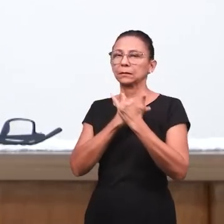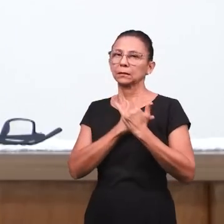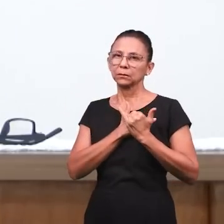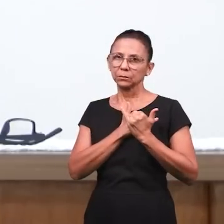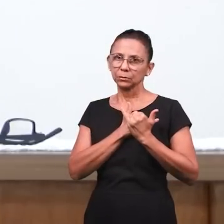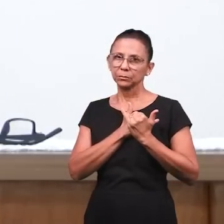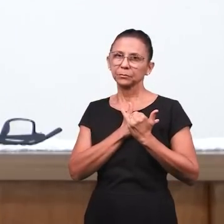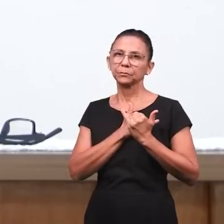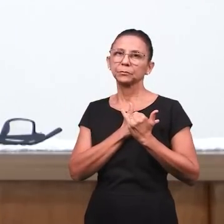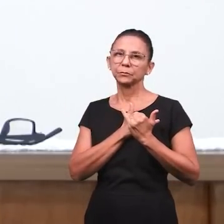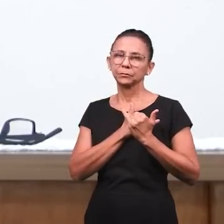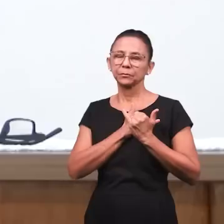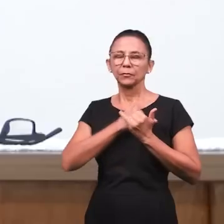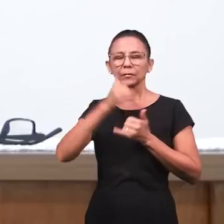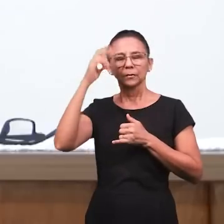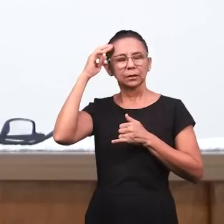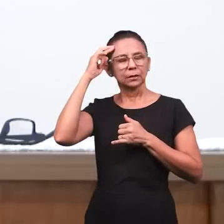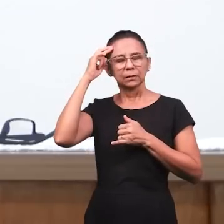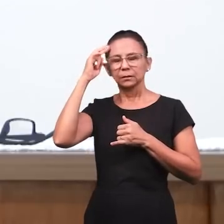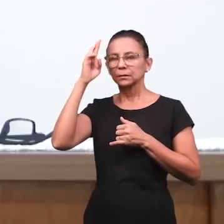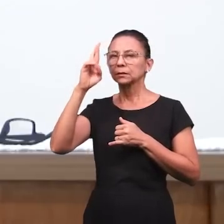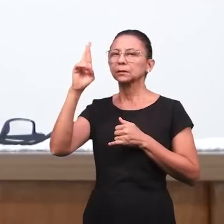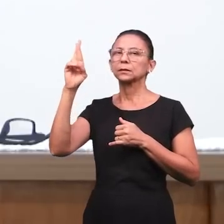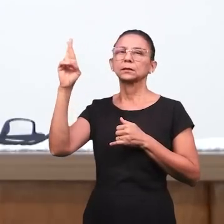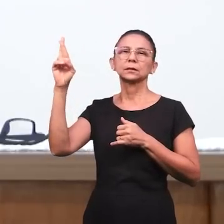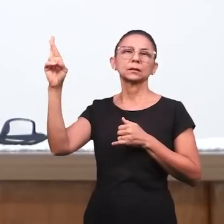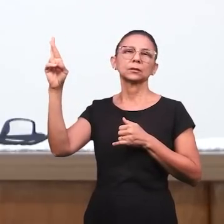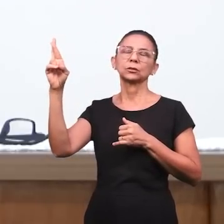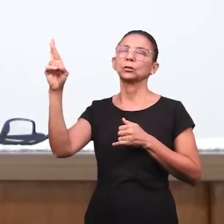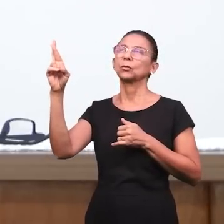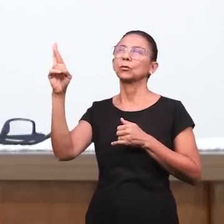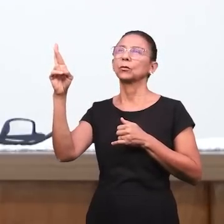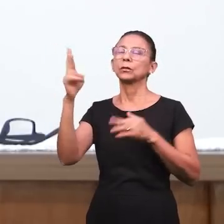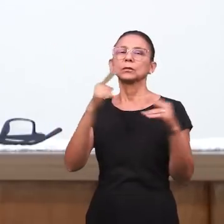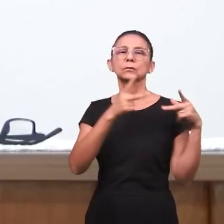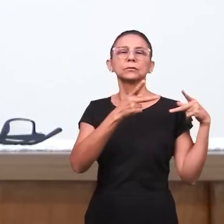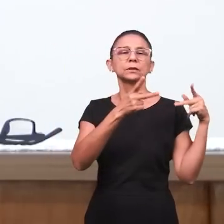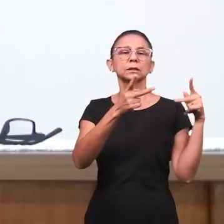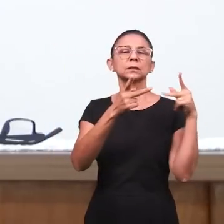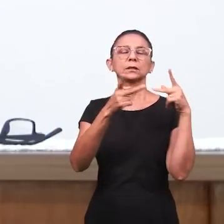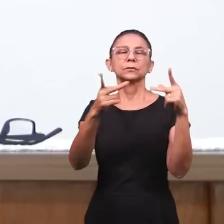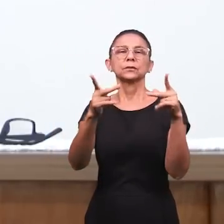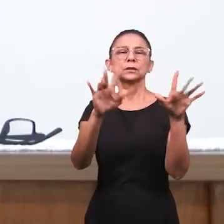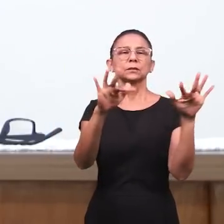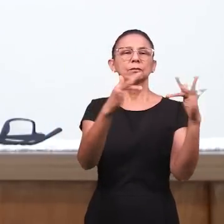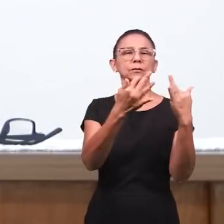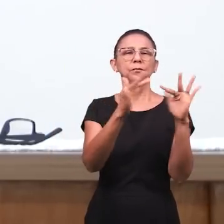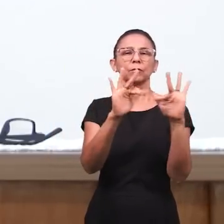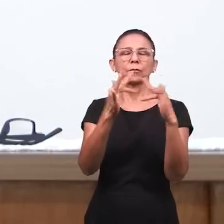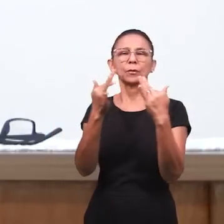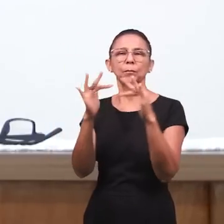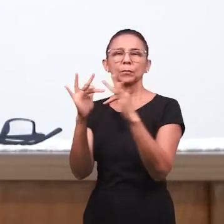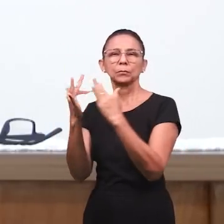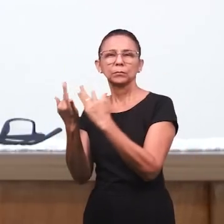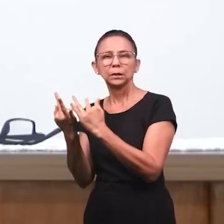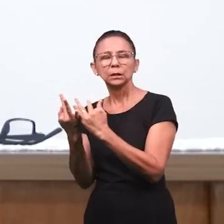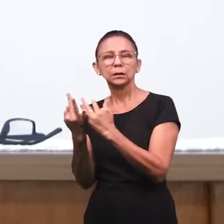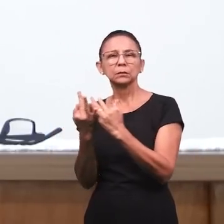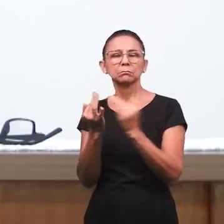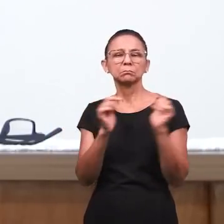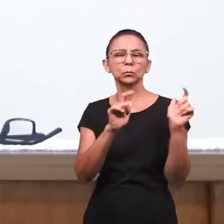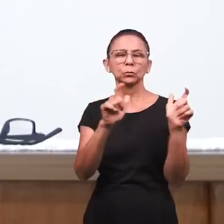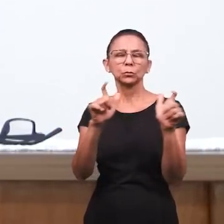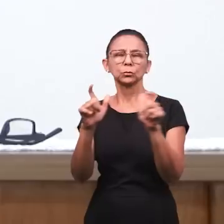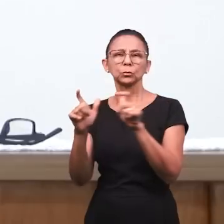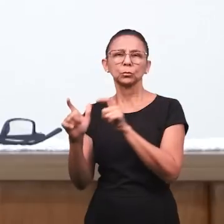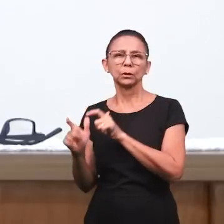pecados, Senhor, entrando em todas as famílias, em todos os lugares aonde este culto